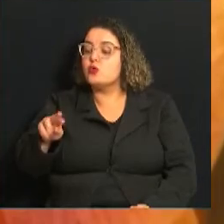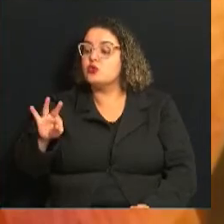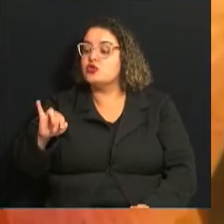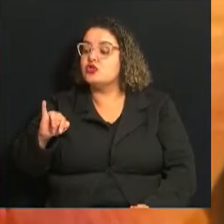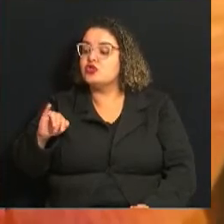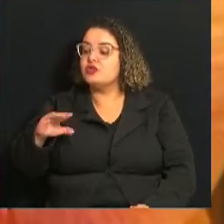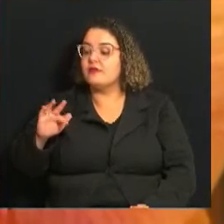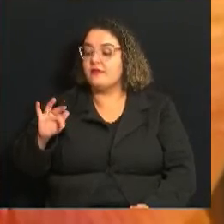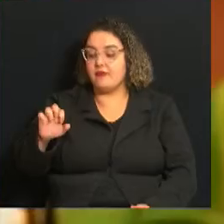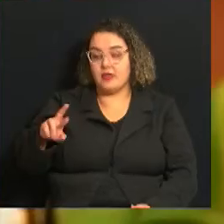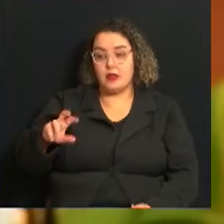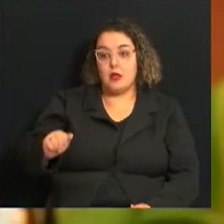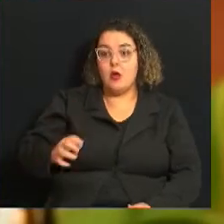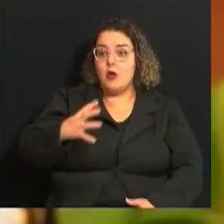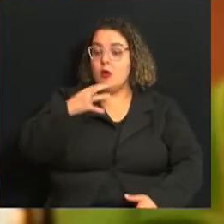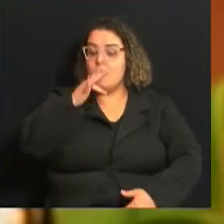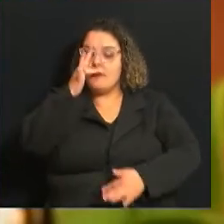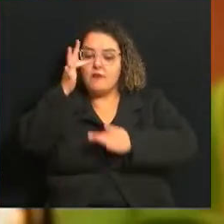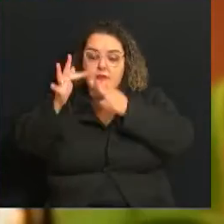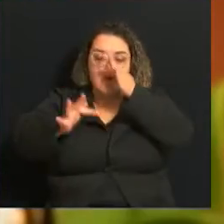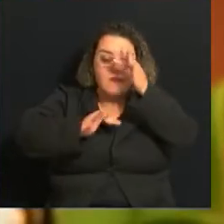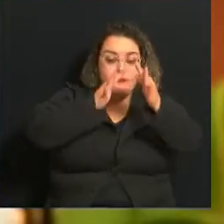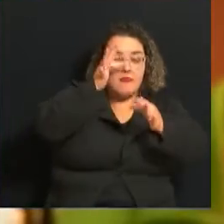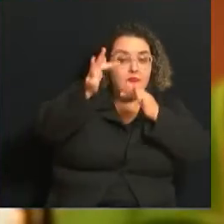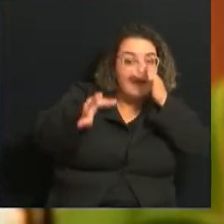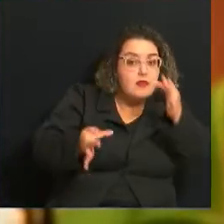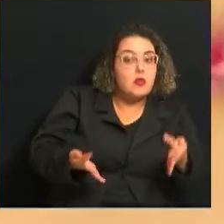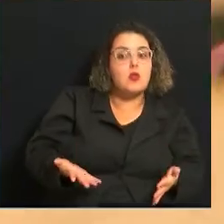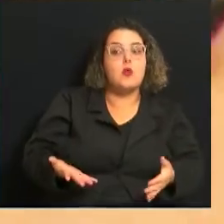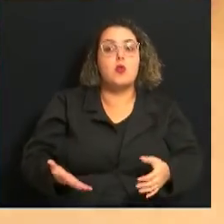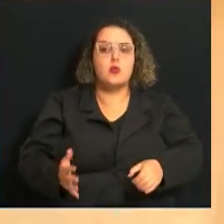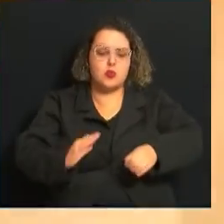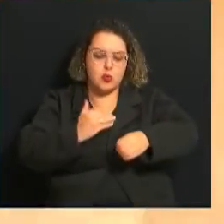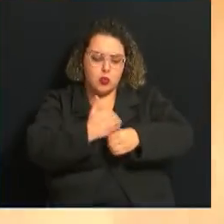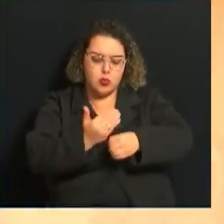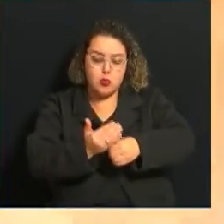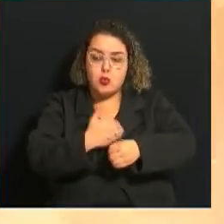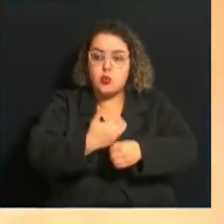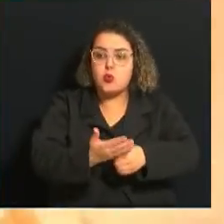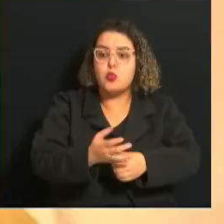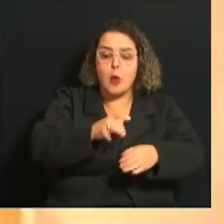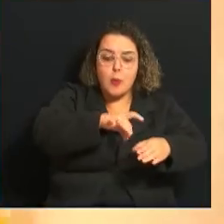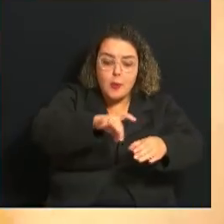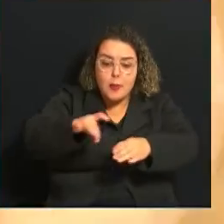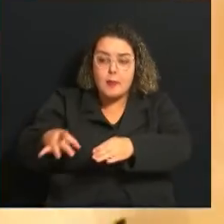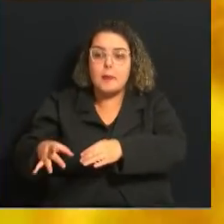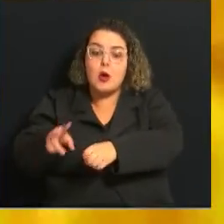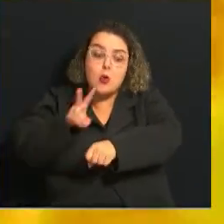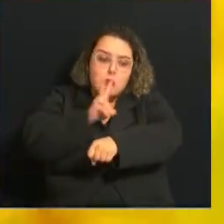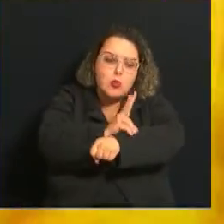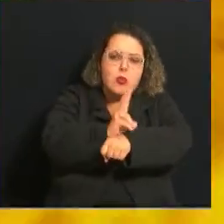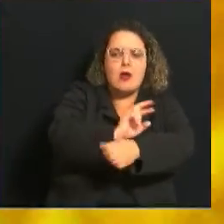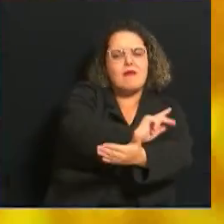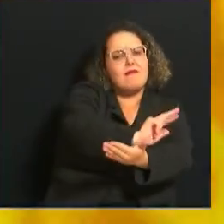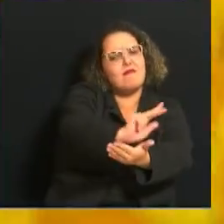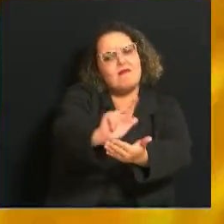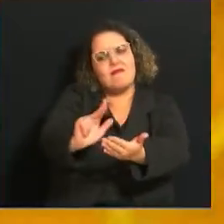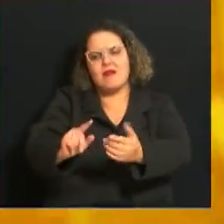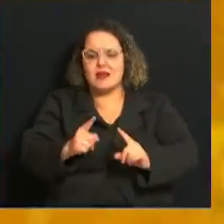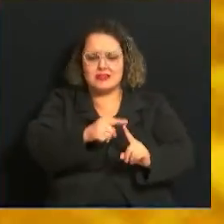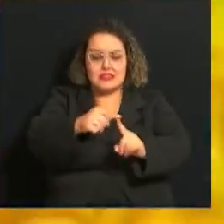flores, legumes e hortaliças, culturas intensivas e cultivo protegido. Nesta, que foi